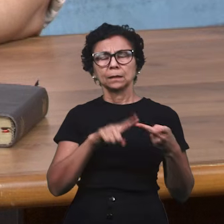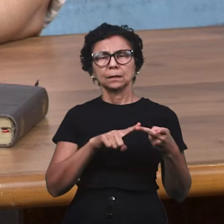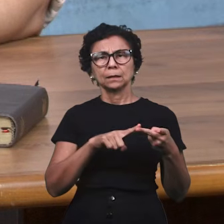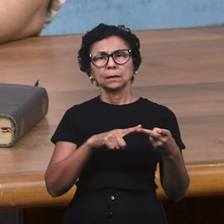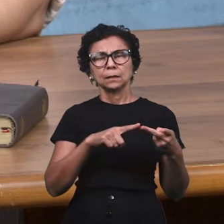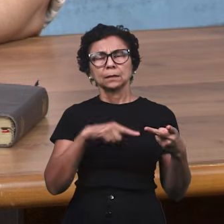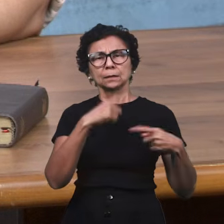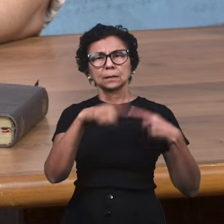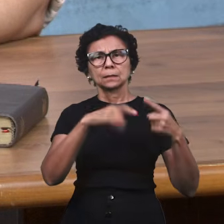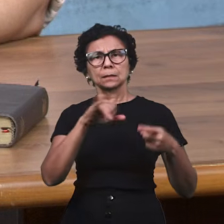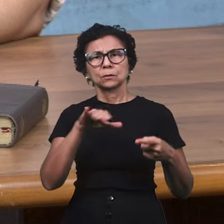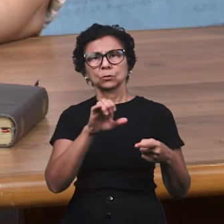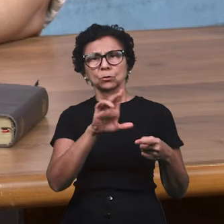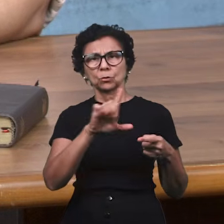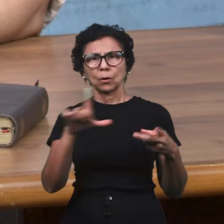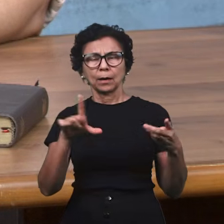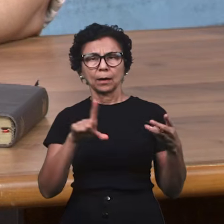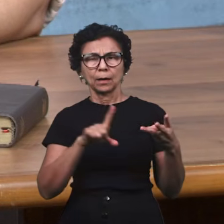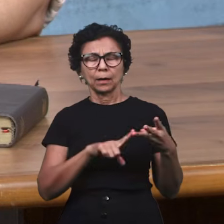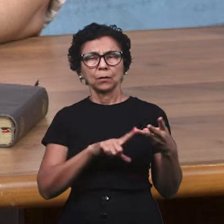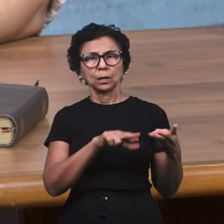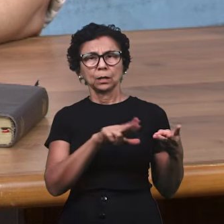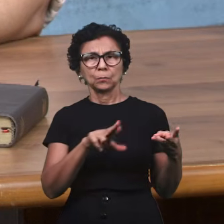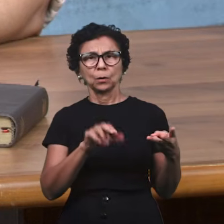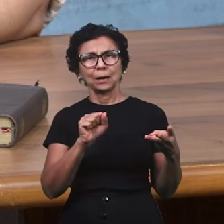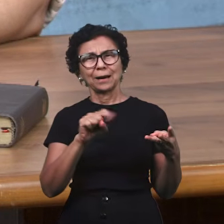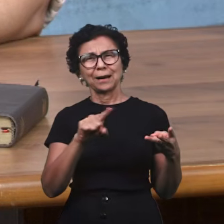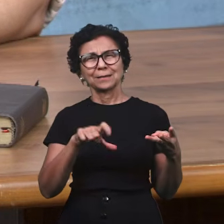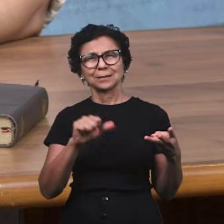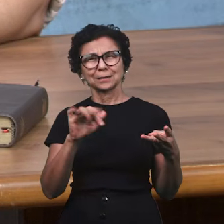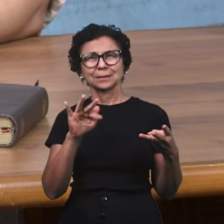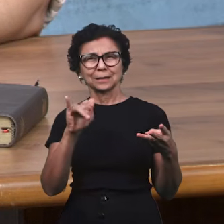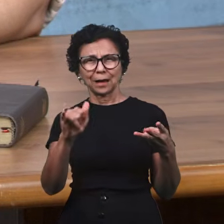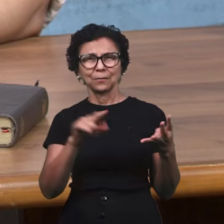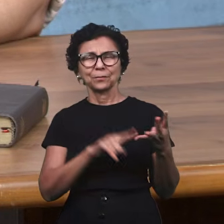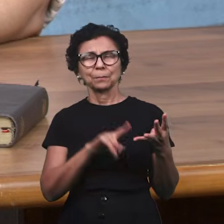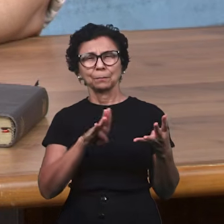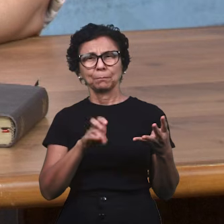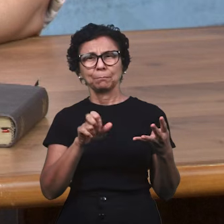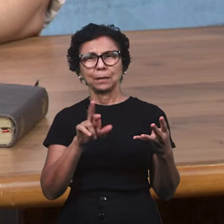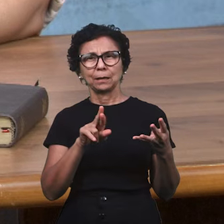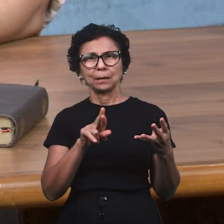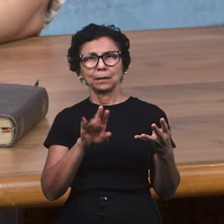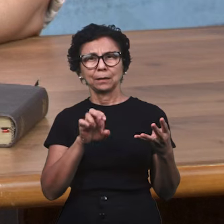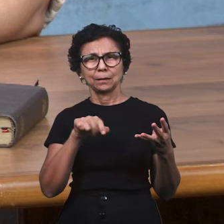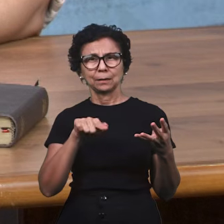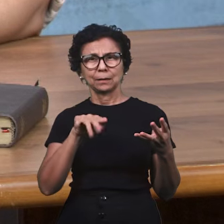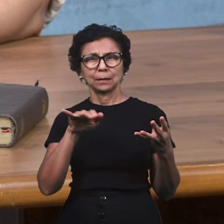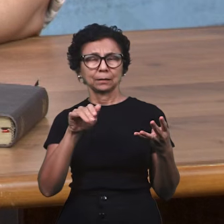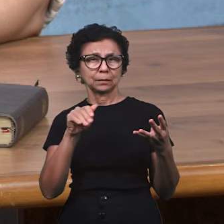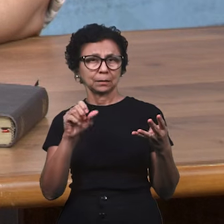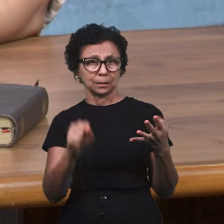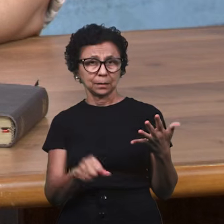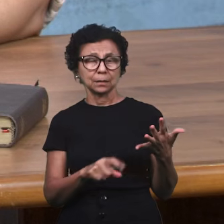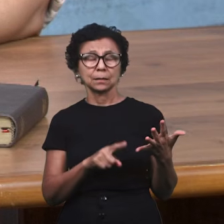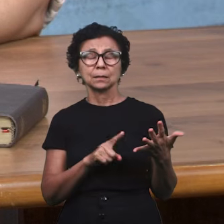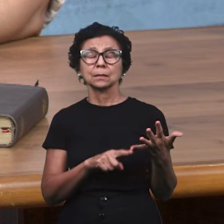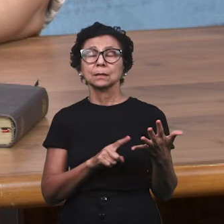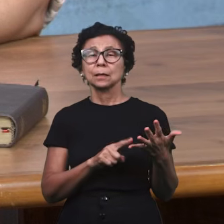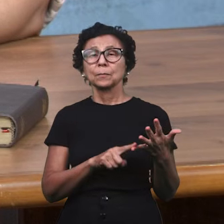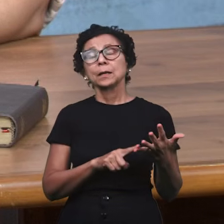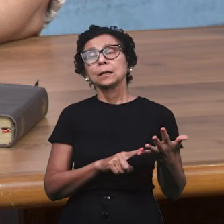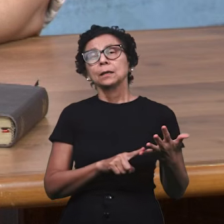seus irmãos a Asaf, filho de Berequias, e dos filhos de Merari, seus irmãos